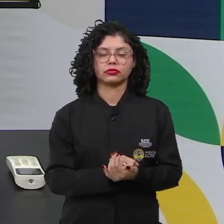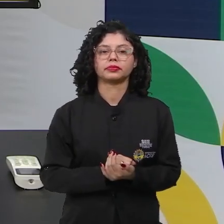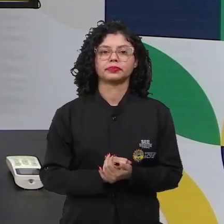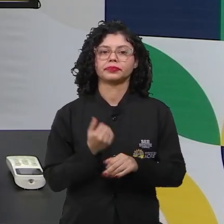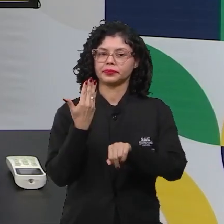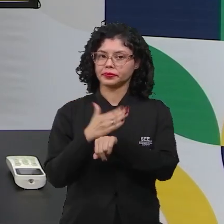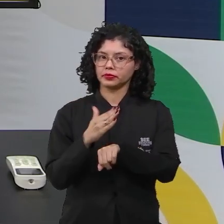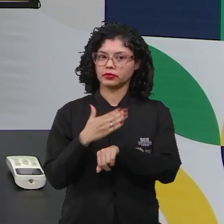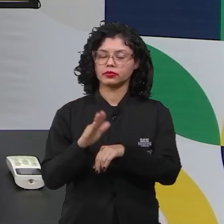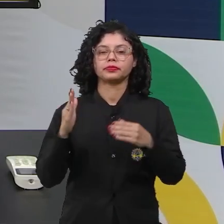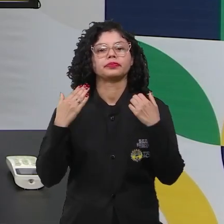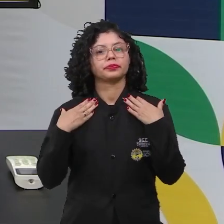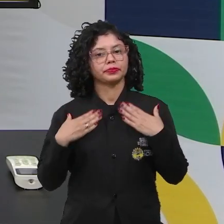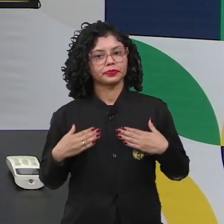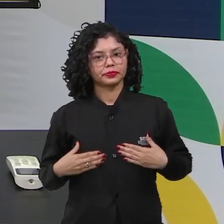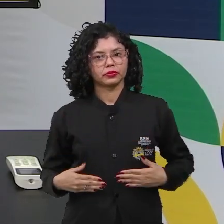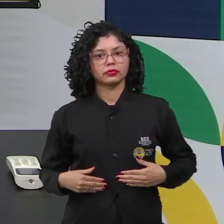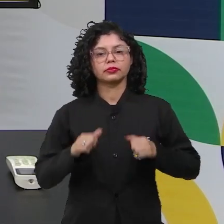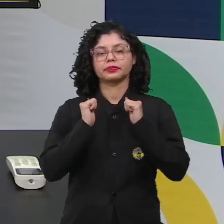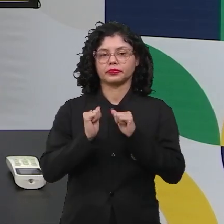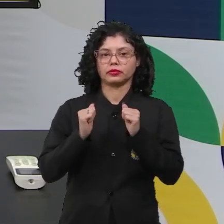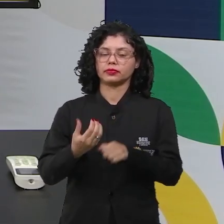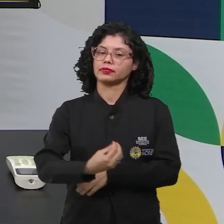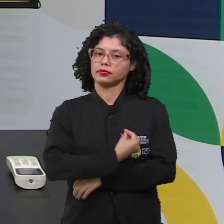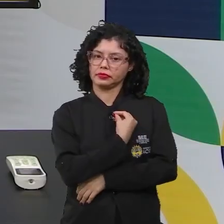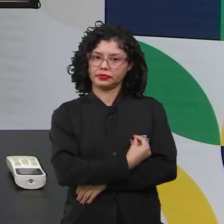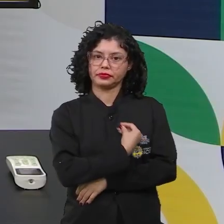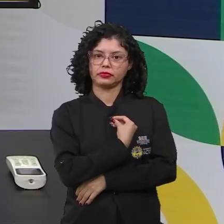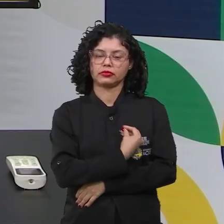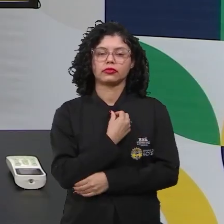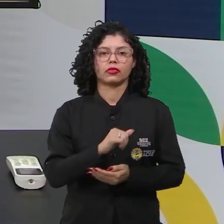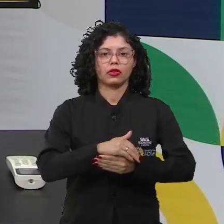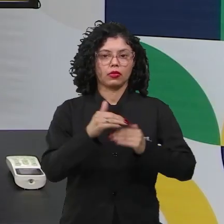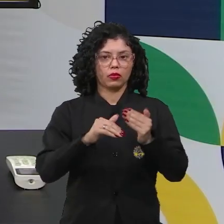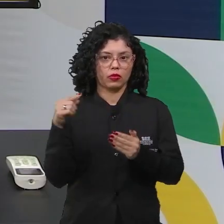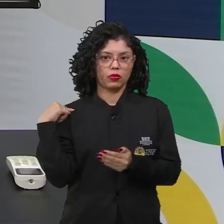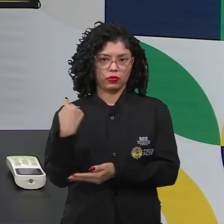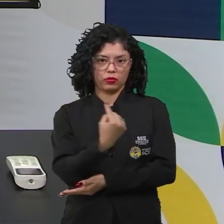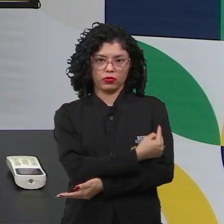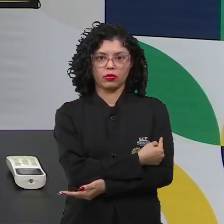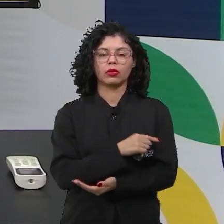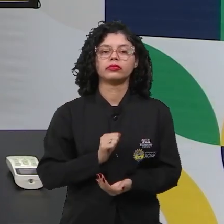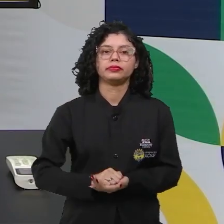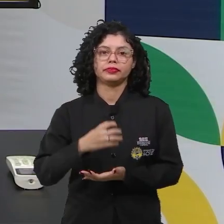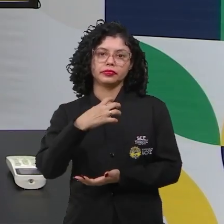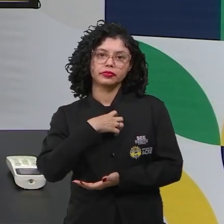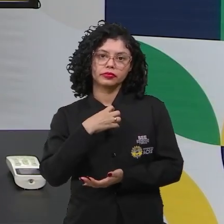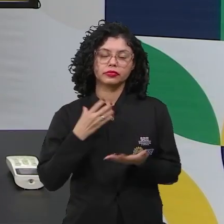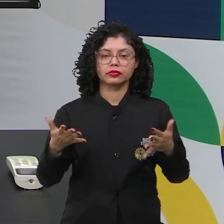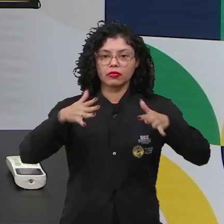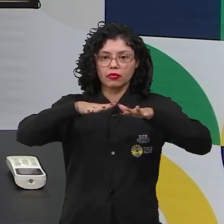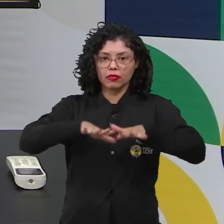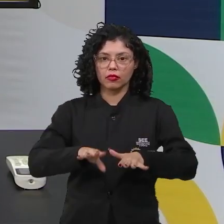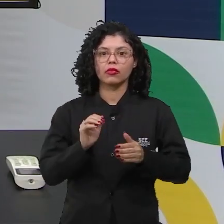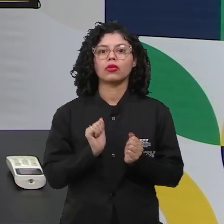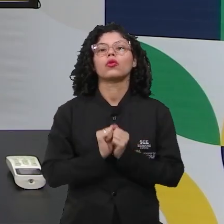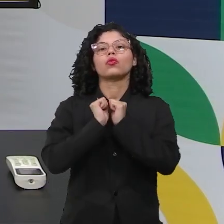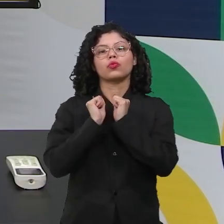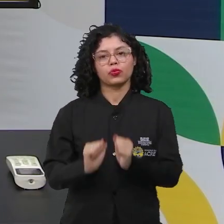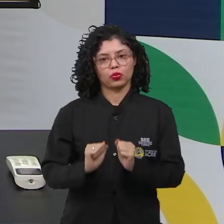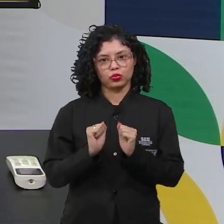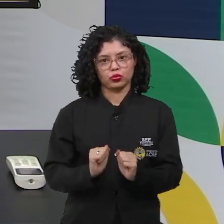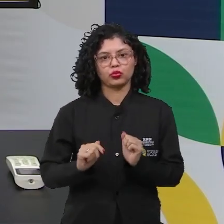as práticas corporais podem ser vivenciadas por todos. Aqui no sentido de incluir, é permitir